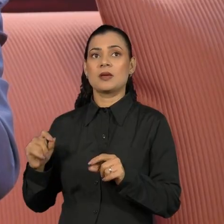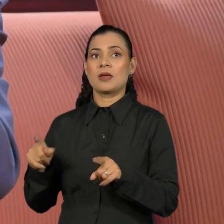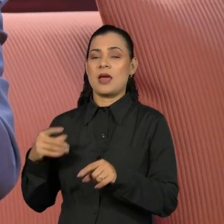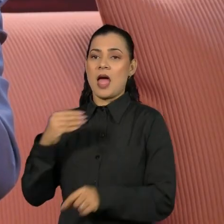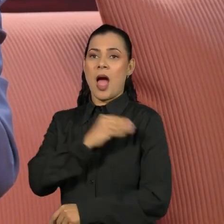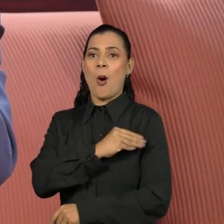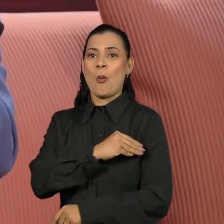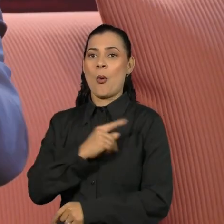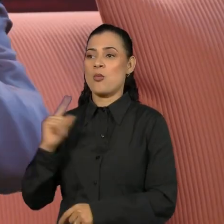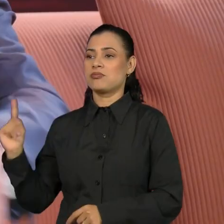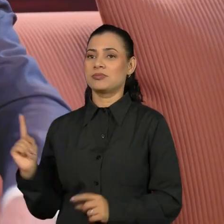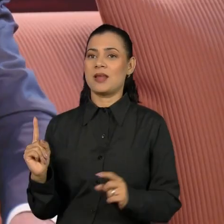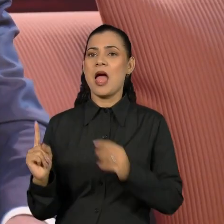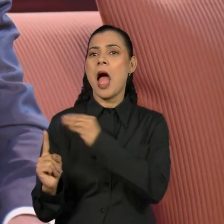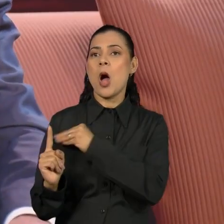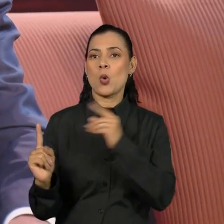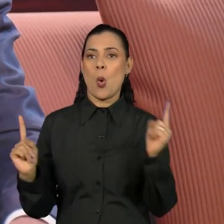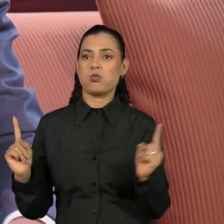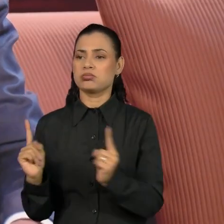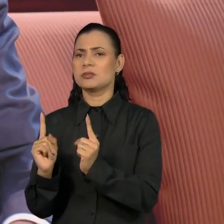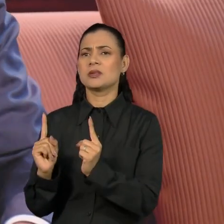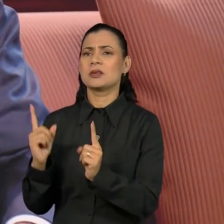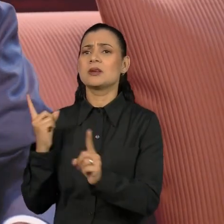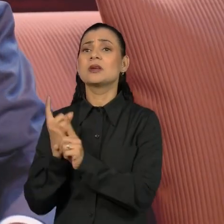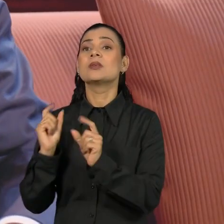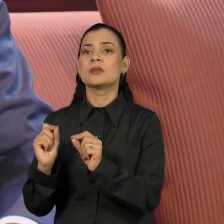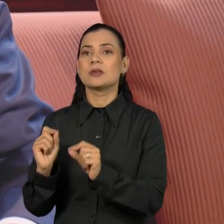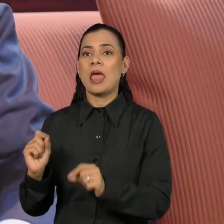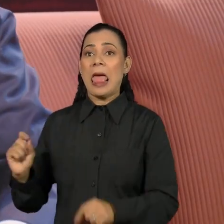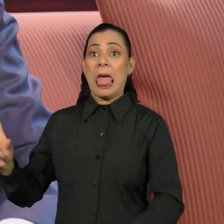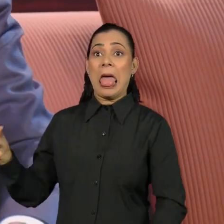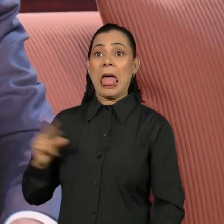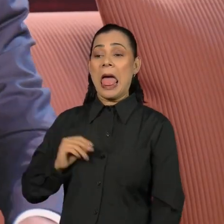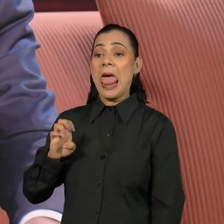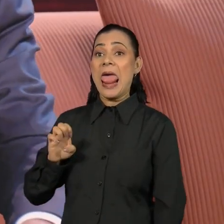O que eles falaram? Eita, nós!